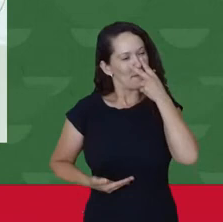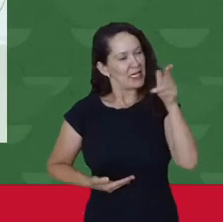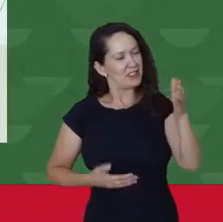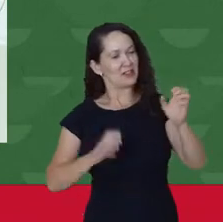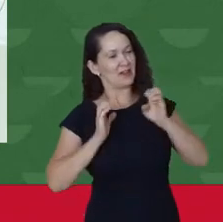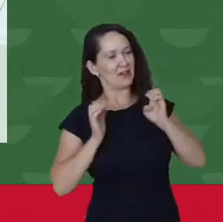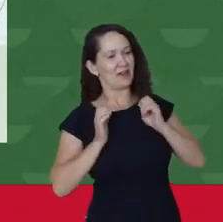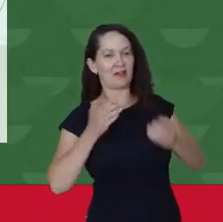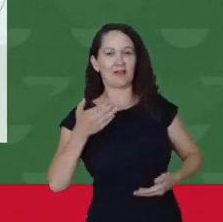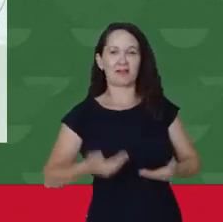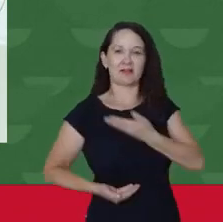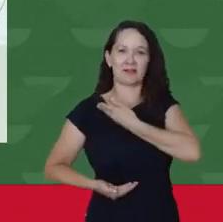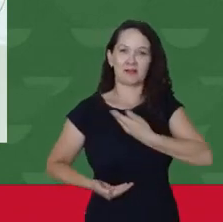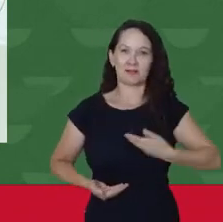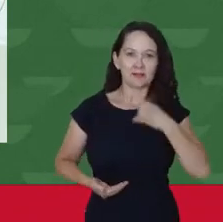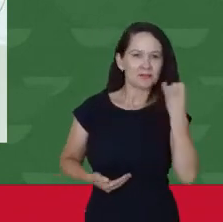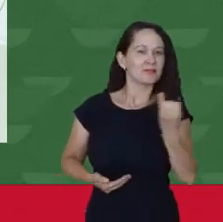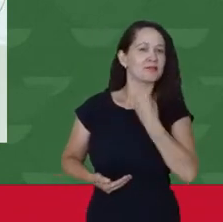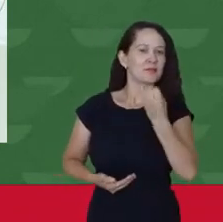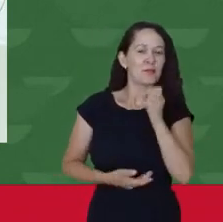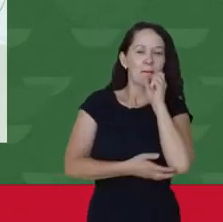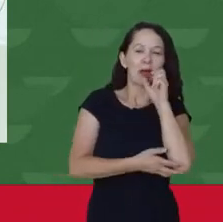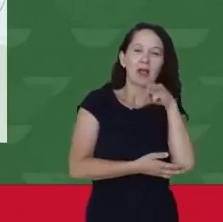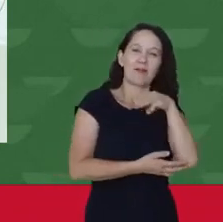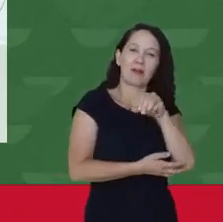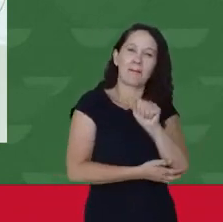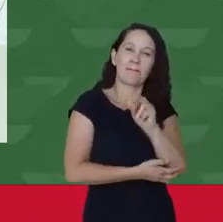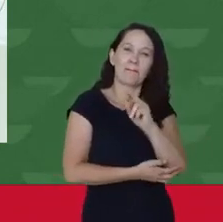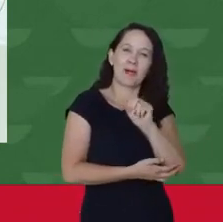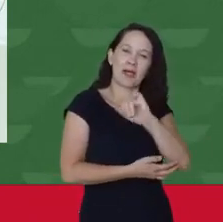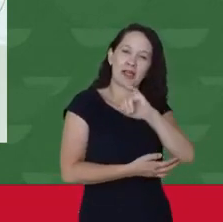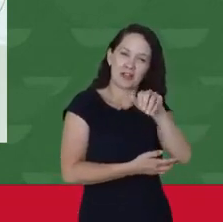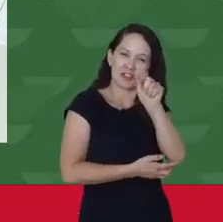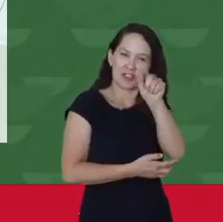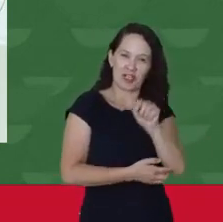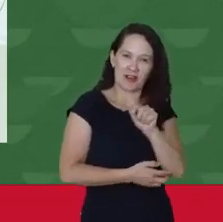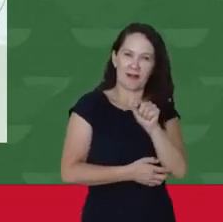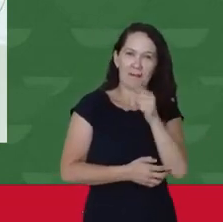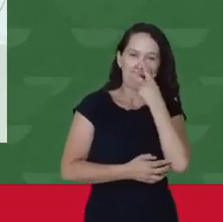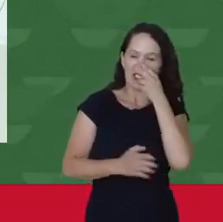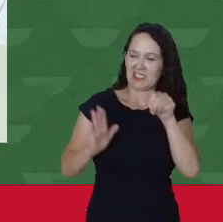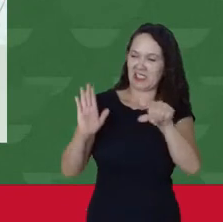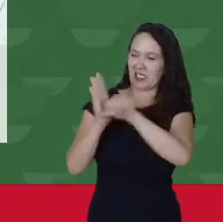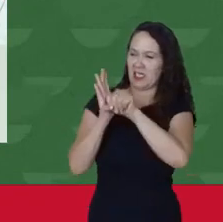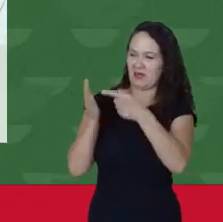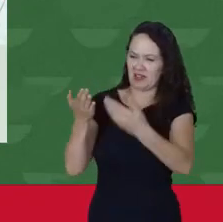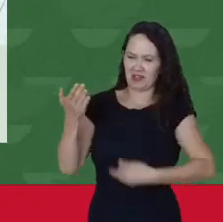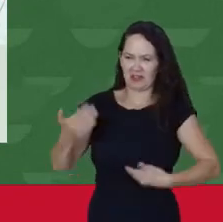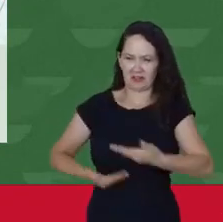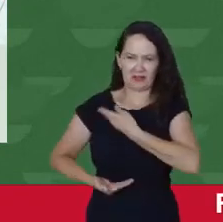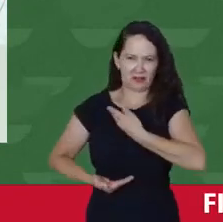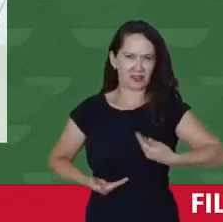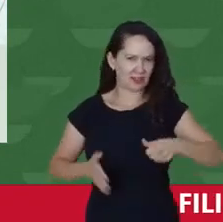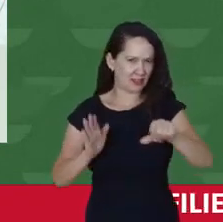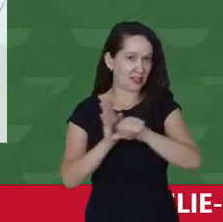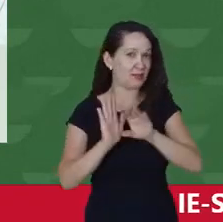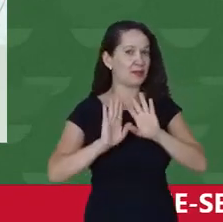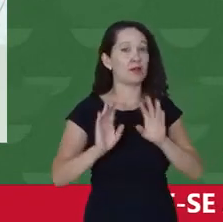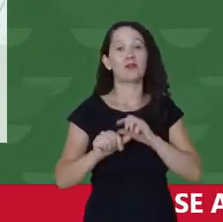marajá. Acho que isso é muito importante, foi bom, Zeca, você levantar isso. Então, criminaliza o servidor. Mas eu quero dar um dado